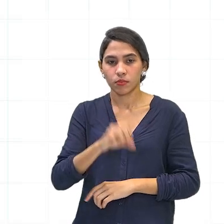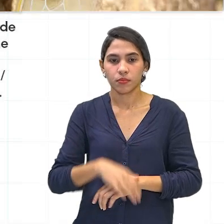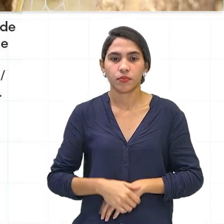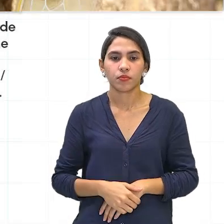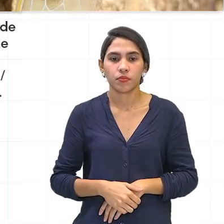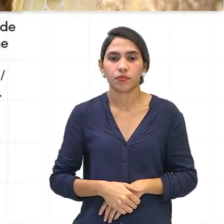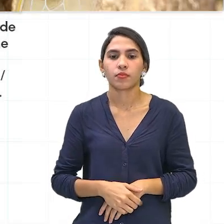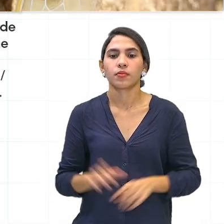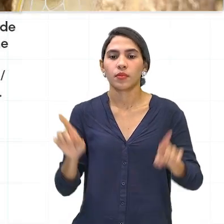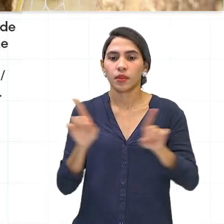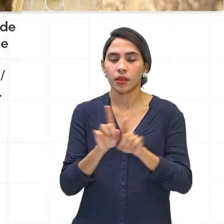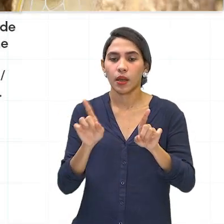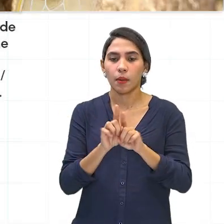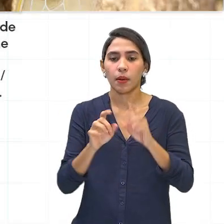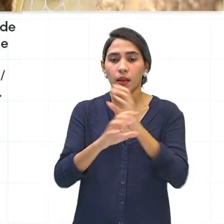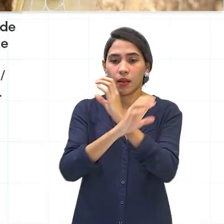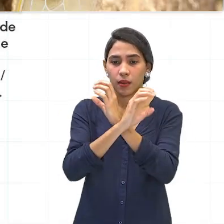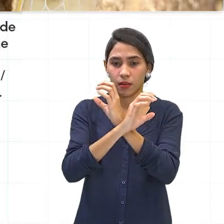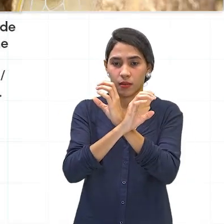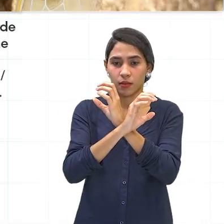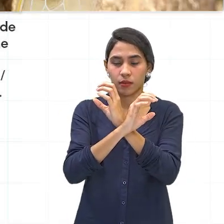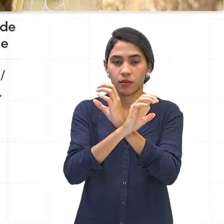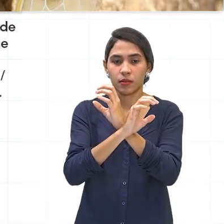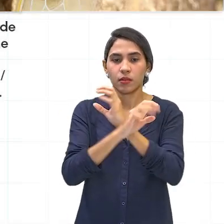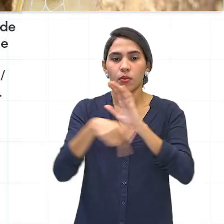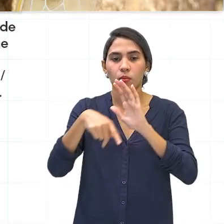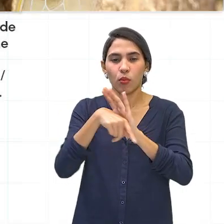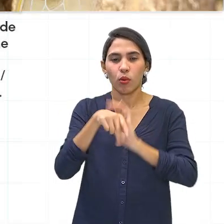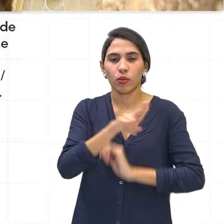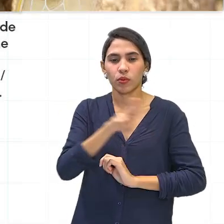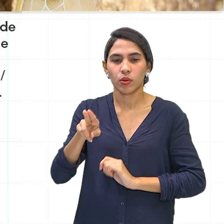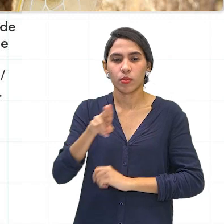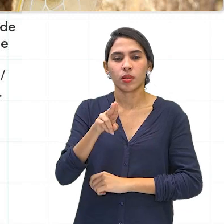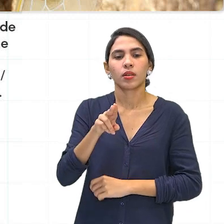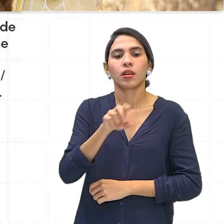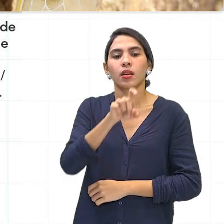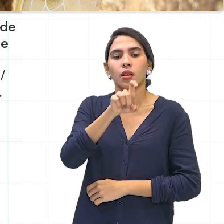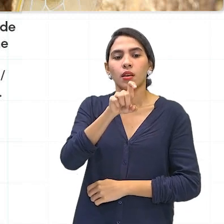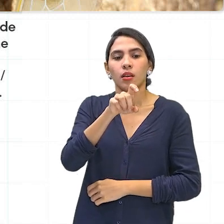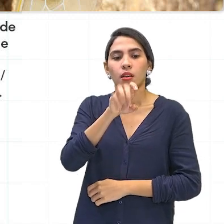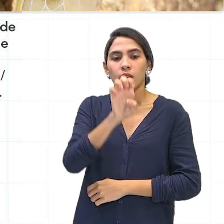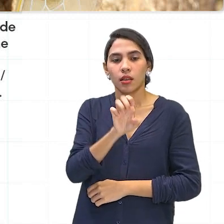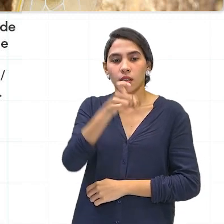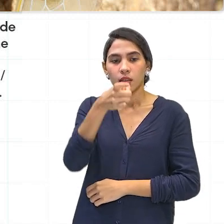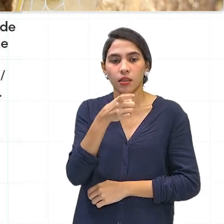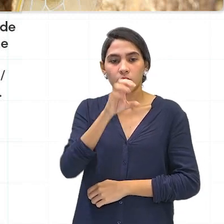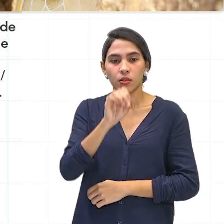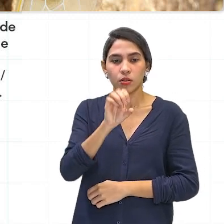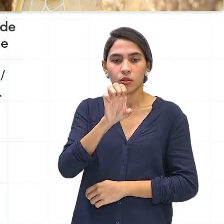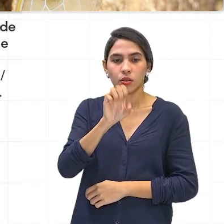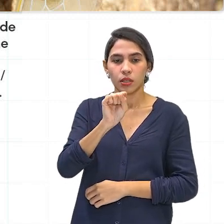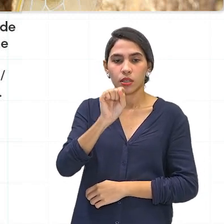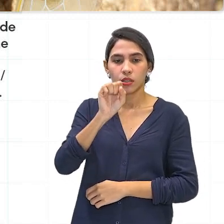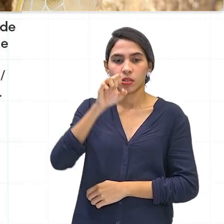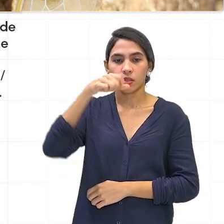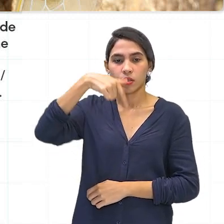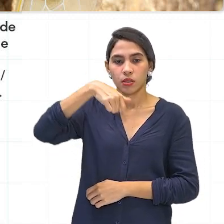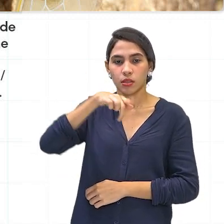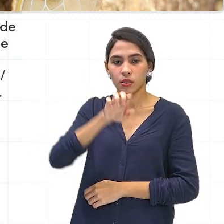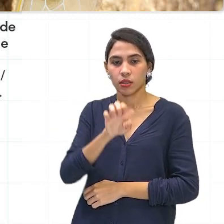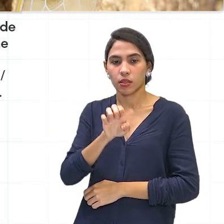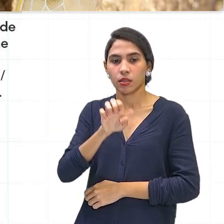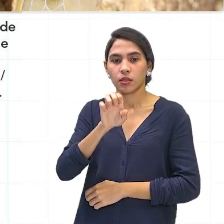eles apresentam um esqueleto externo chamado de exoesqueleto, né? Exo quer dizer externo ou fora, e o seu esqueleto